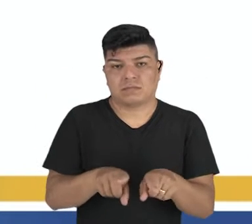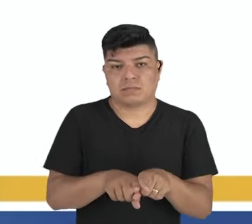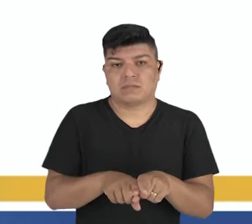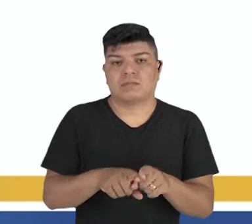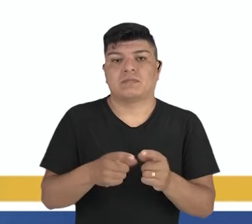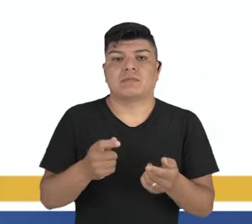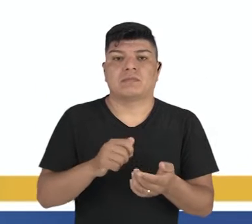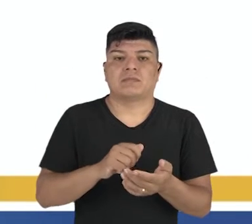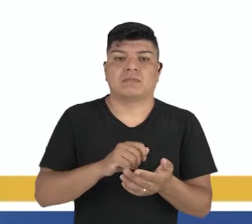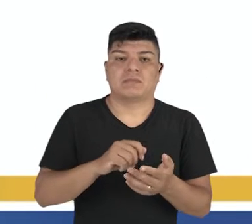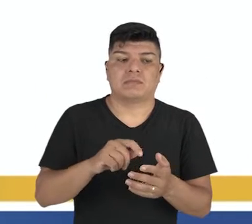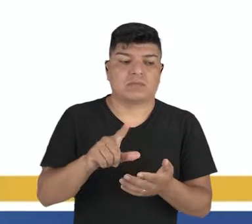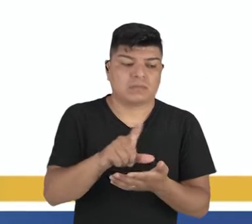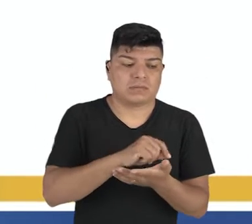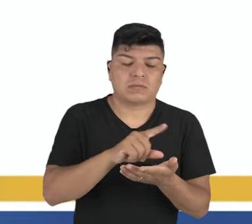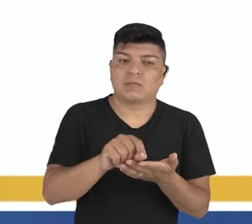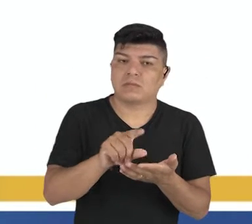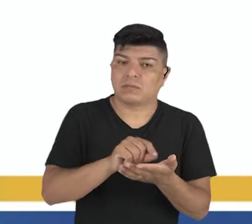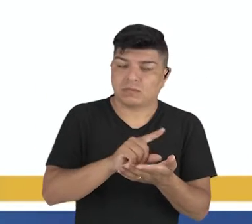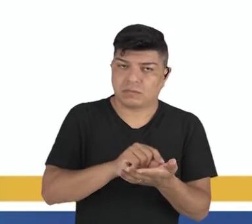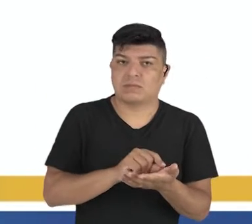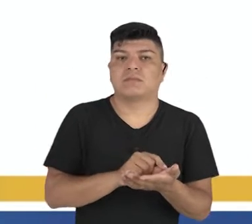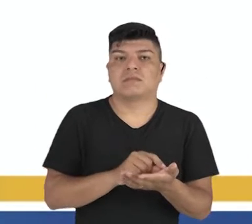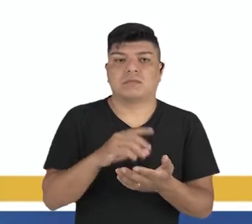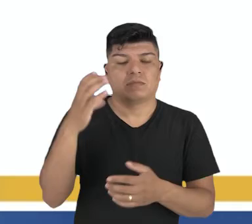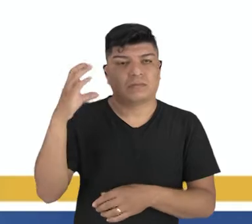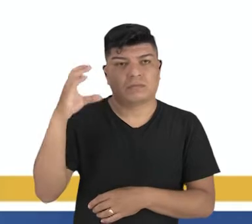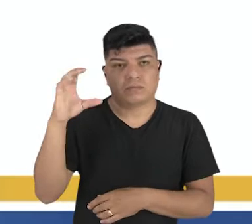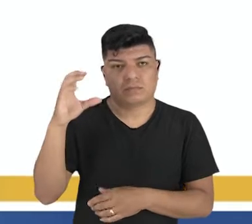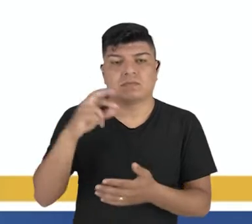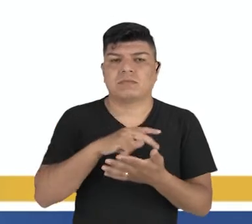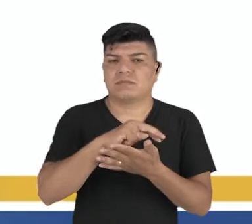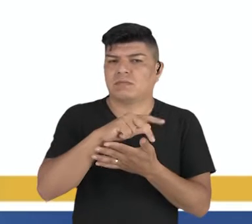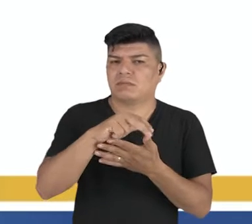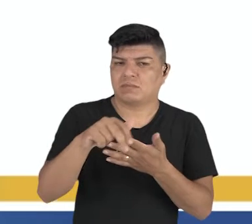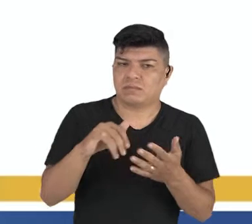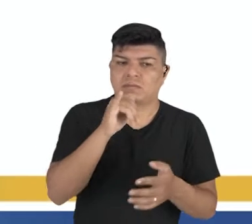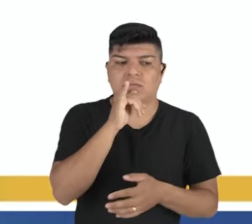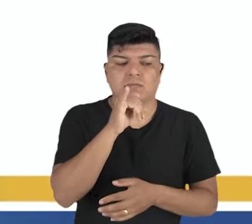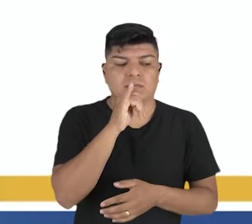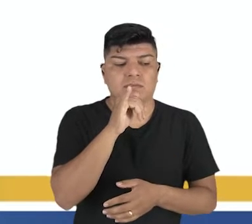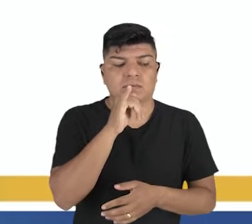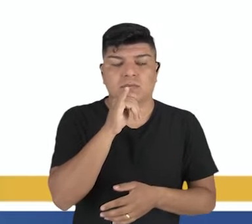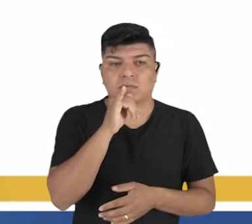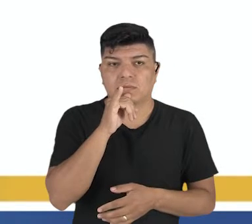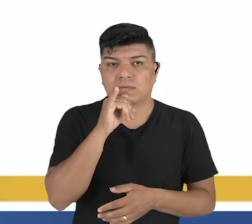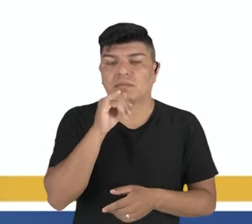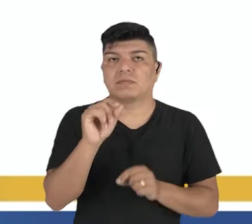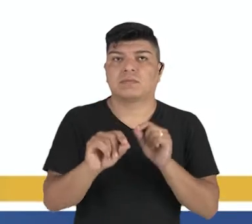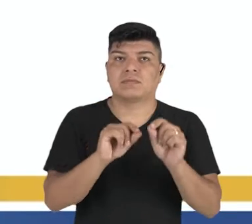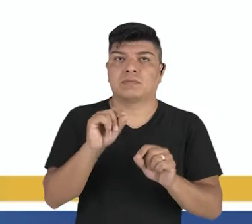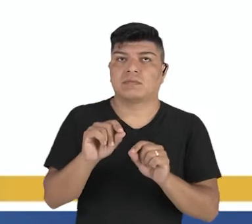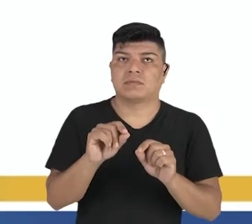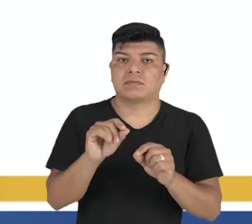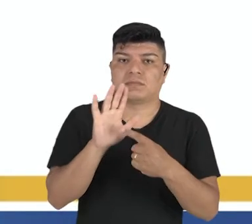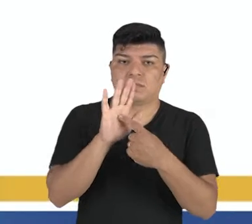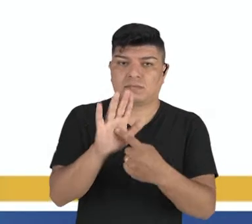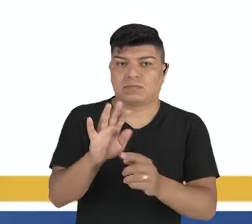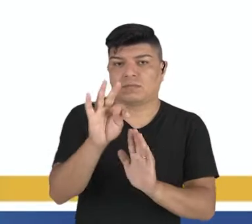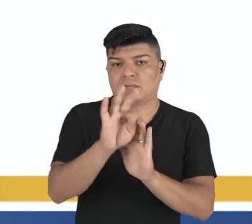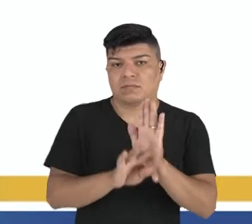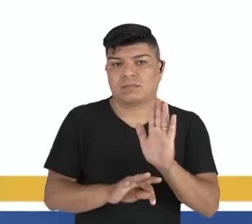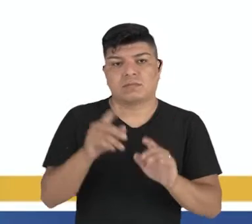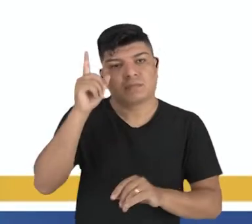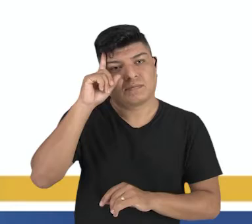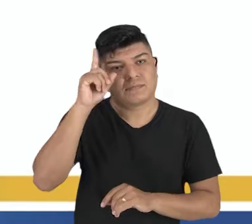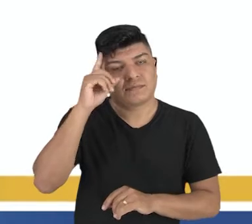Artigos científicos, notícias, manuais e receitas são alguns dos inúmeros exemplos de texto expositivo que estão presentes no